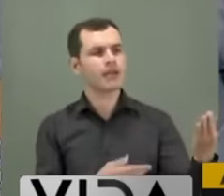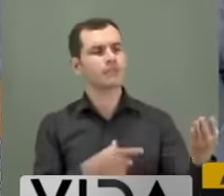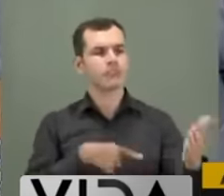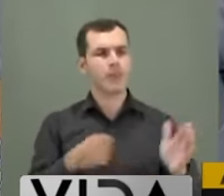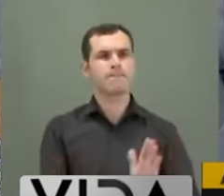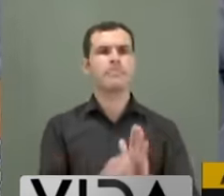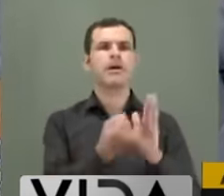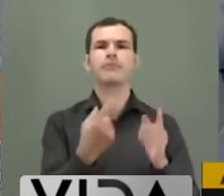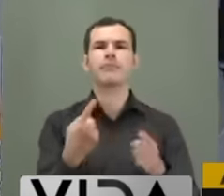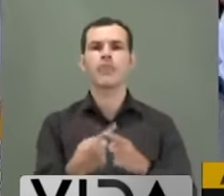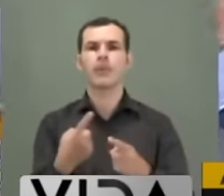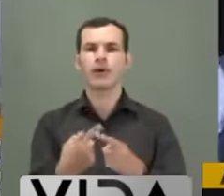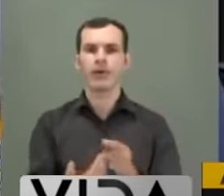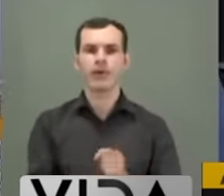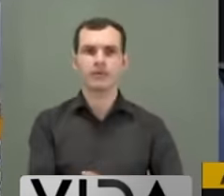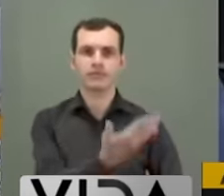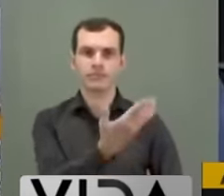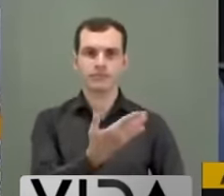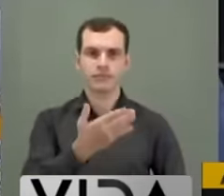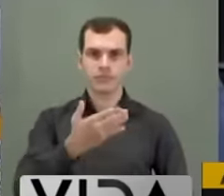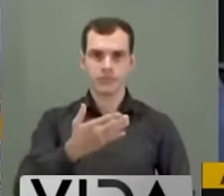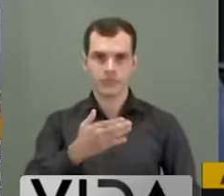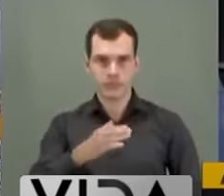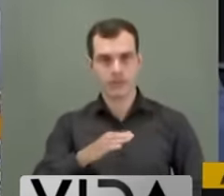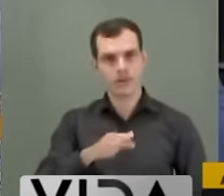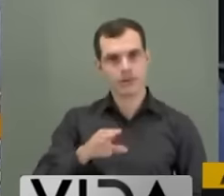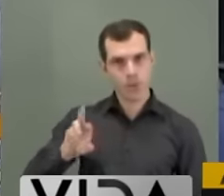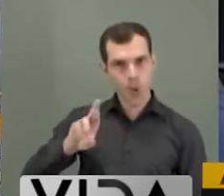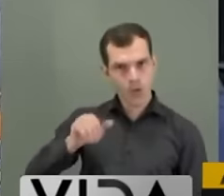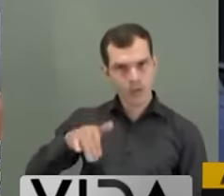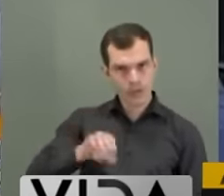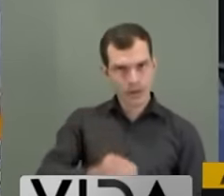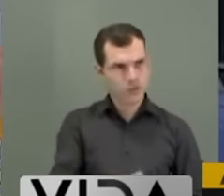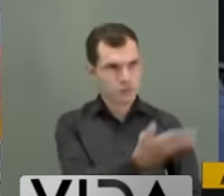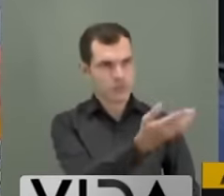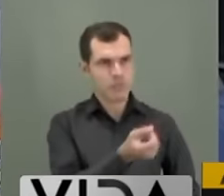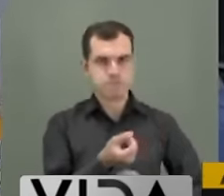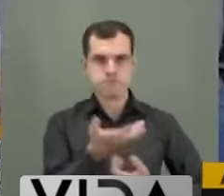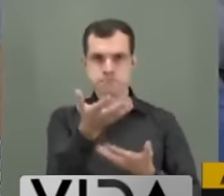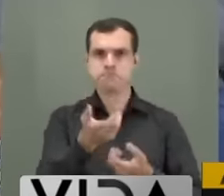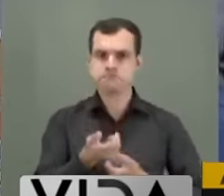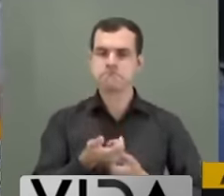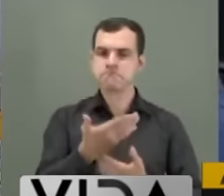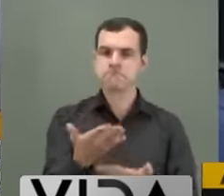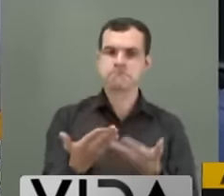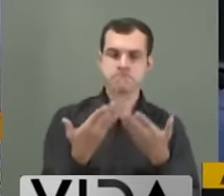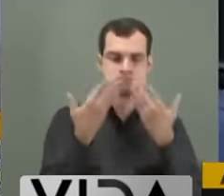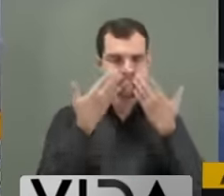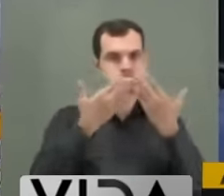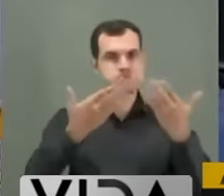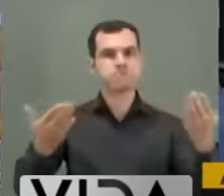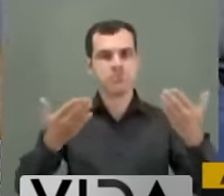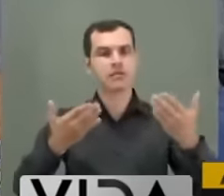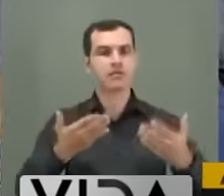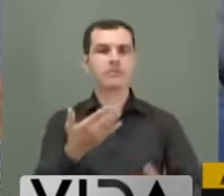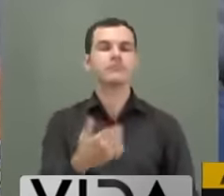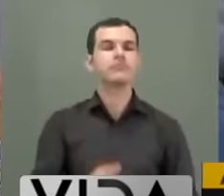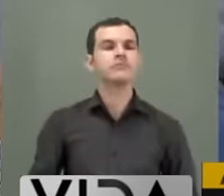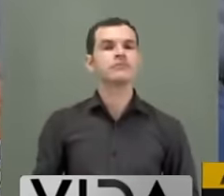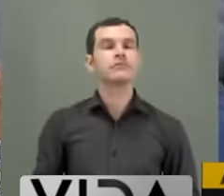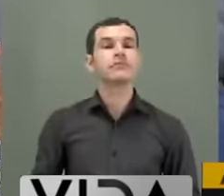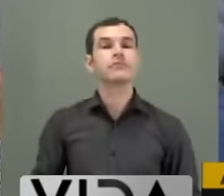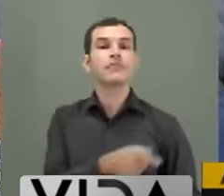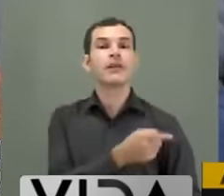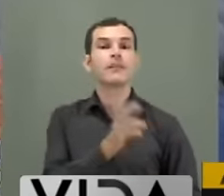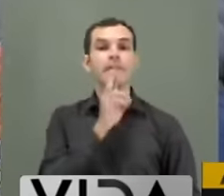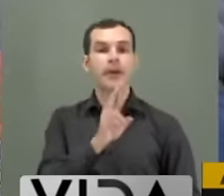o senhor Rodrigo, o doutor Rodrigo de Mello Teixeira, foi muito transparente aqui, ele não se furtou a responder as perguntas. E para mim,